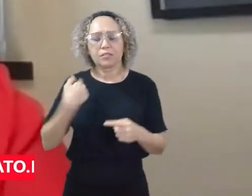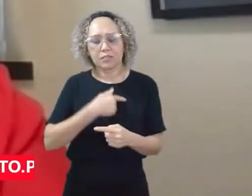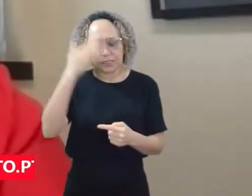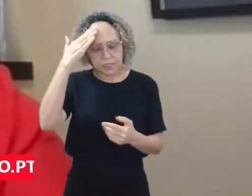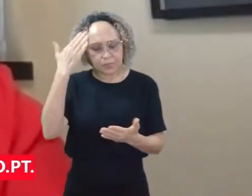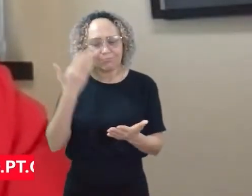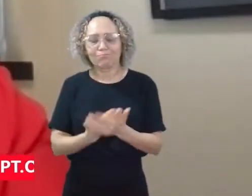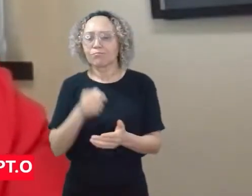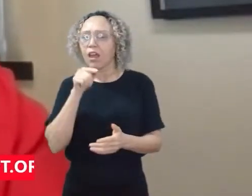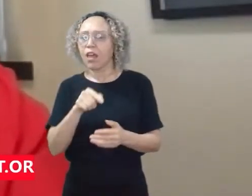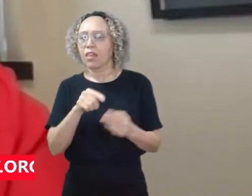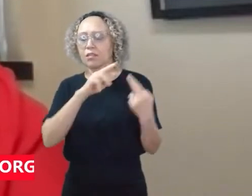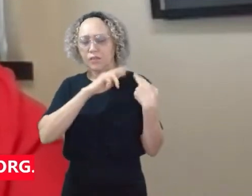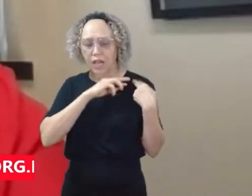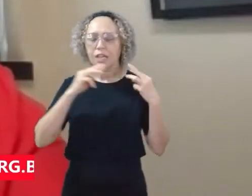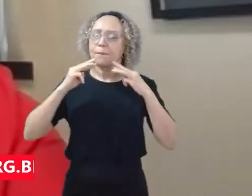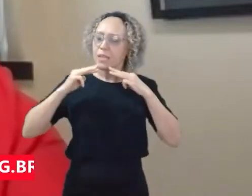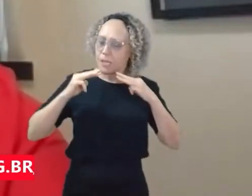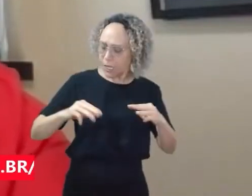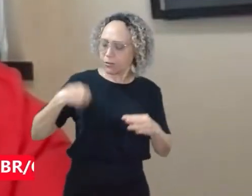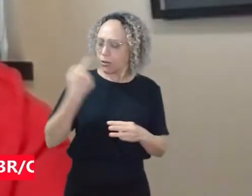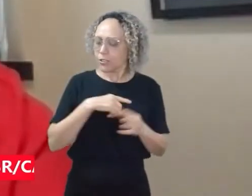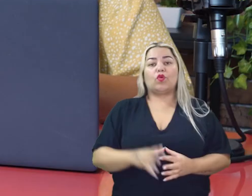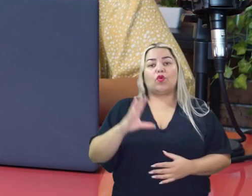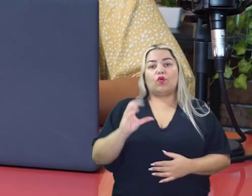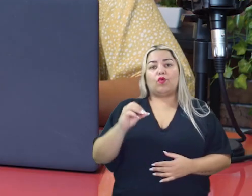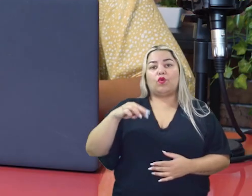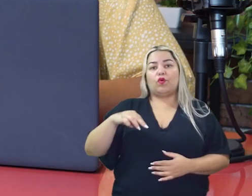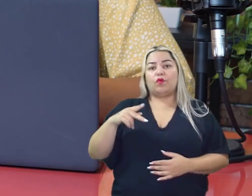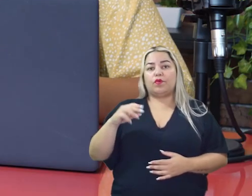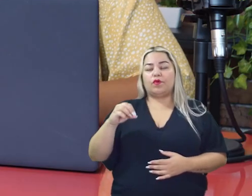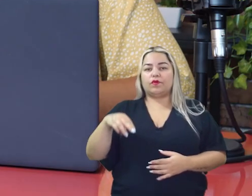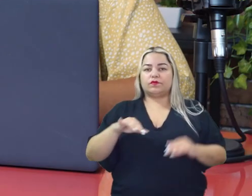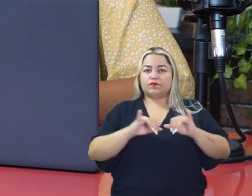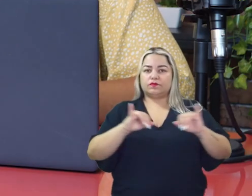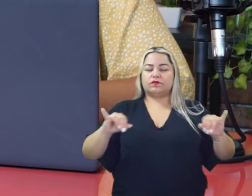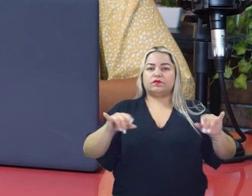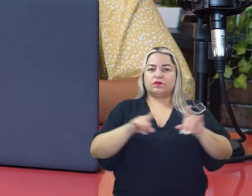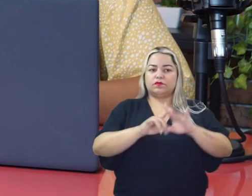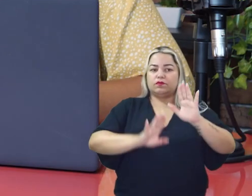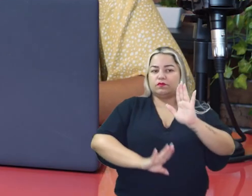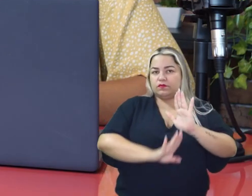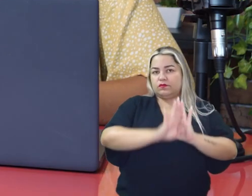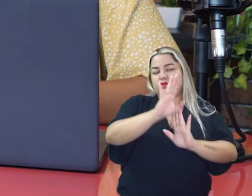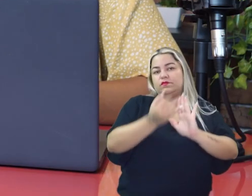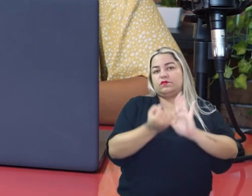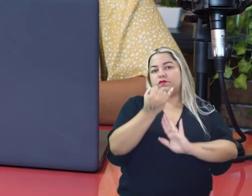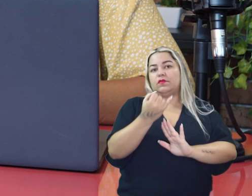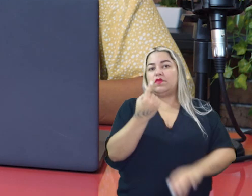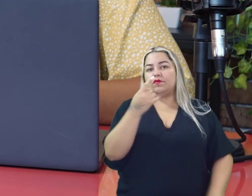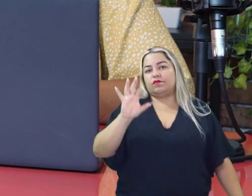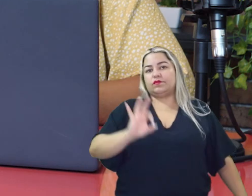missão, enquanto petista, enquanto mulheres, mulheres de periferia, mulheres negras. O Copom divulgou nesta semana a elevação da taxa